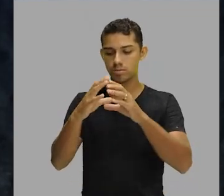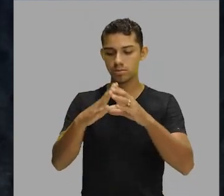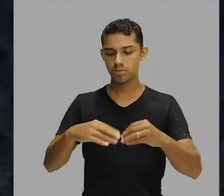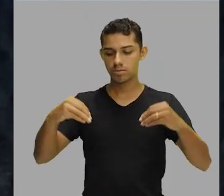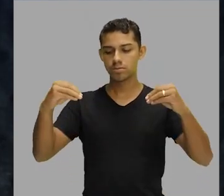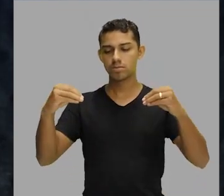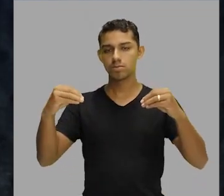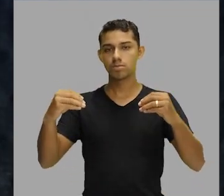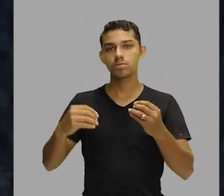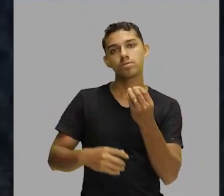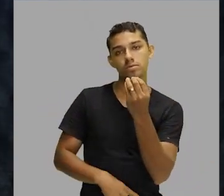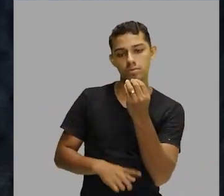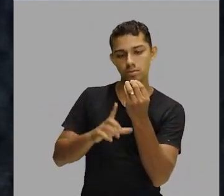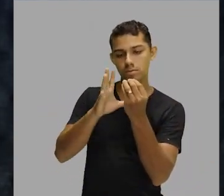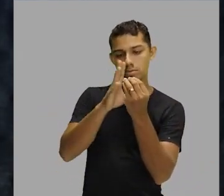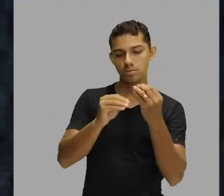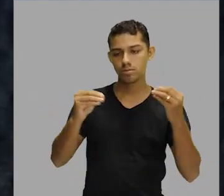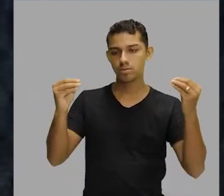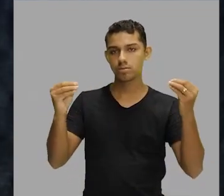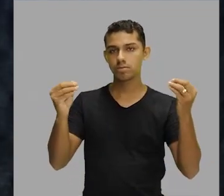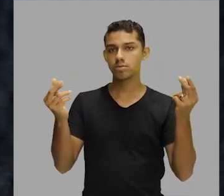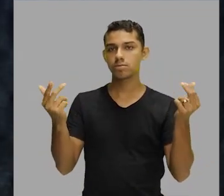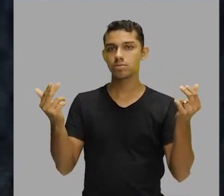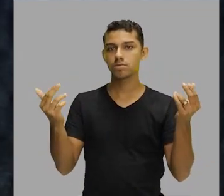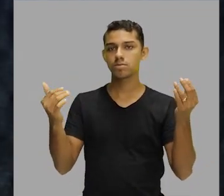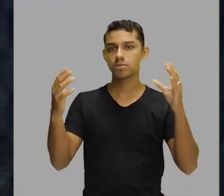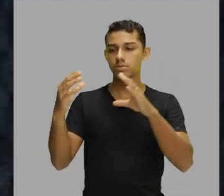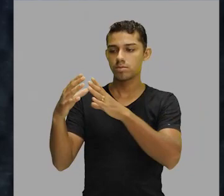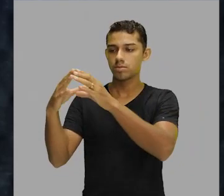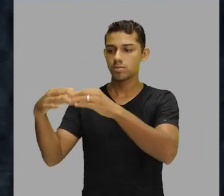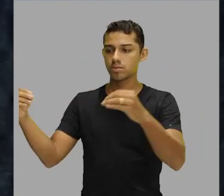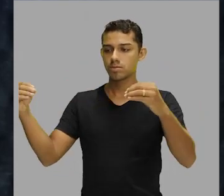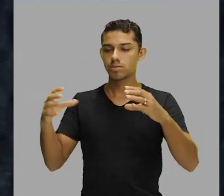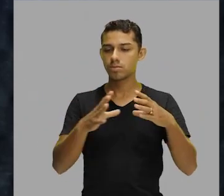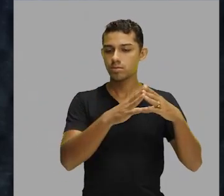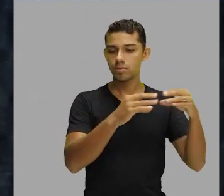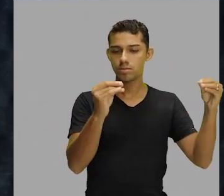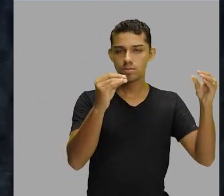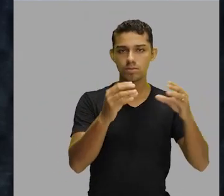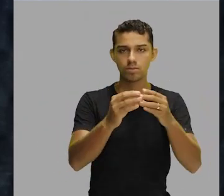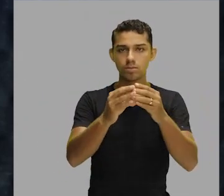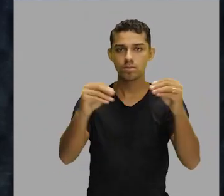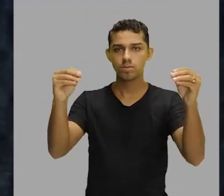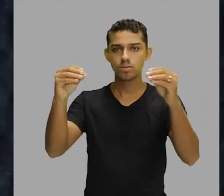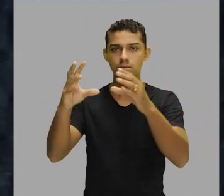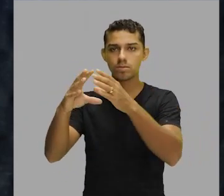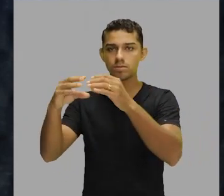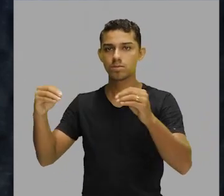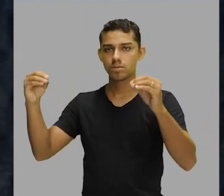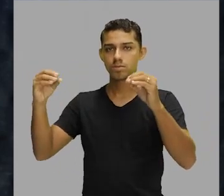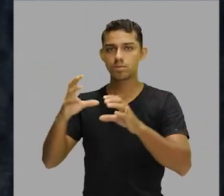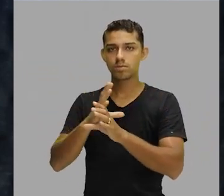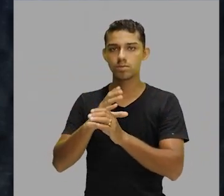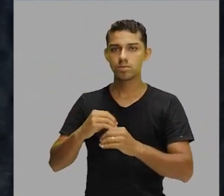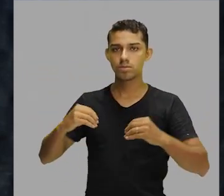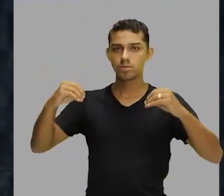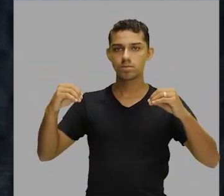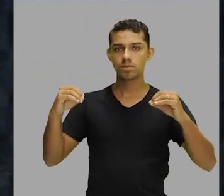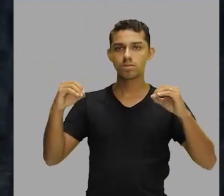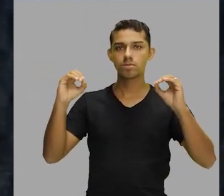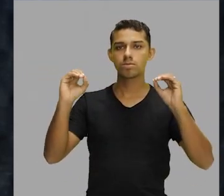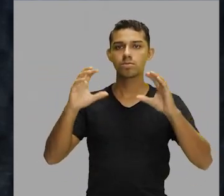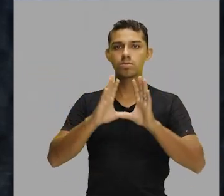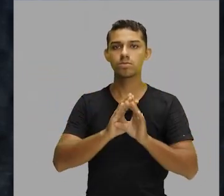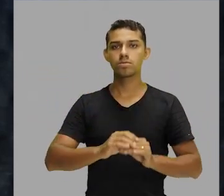idênticos a ele, por exemplo. Então aqui uma bactéria ela se multiplicando e ela está formando bactérias